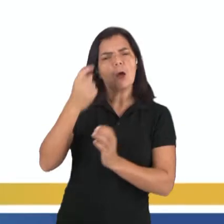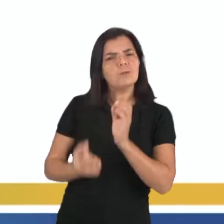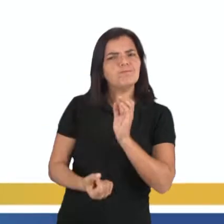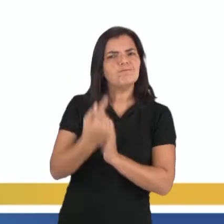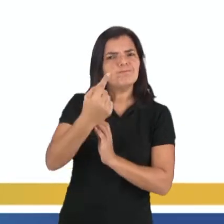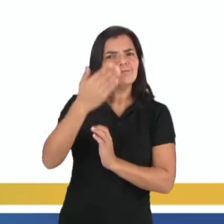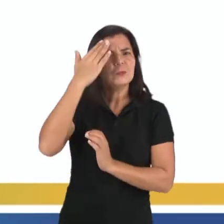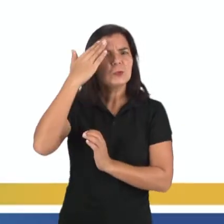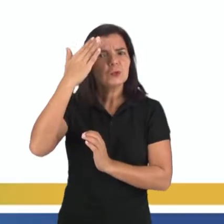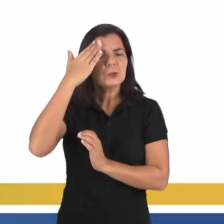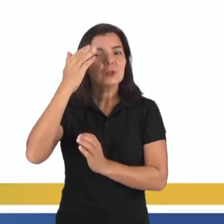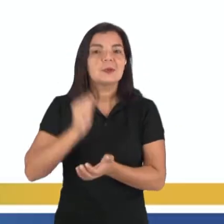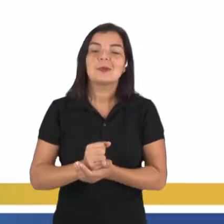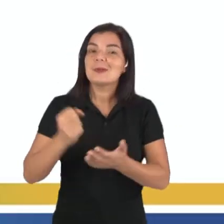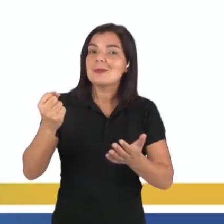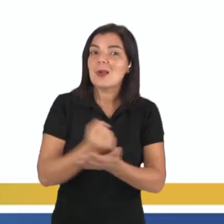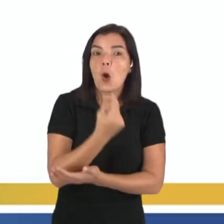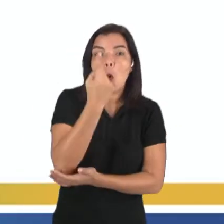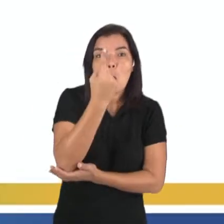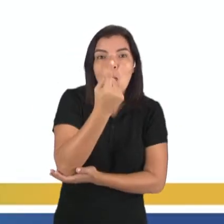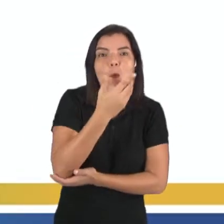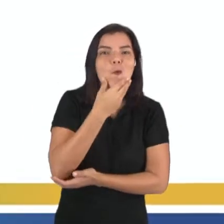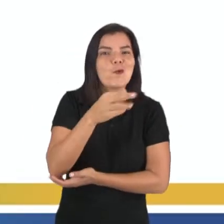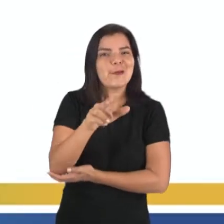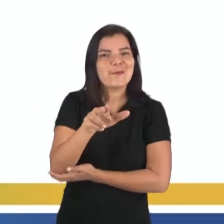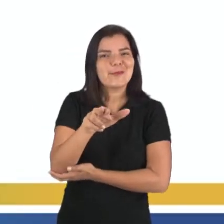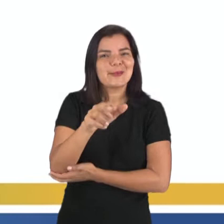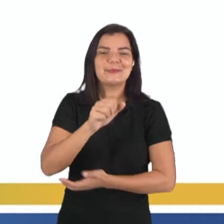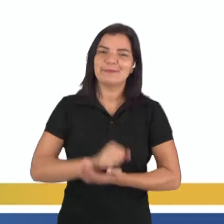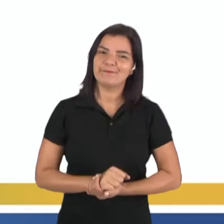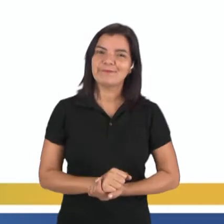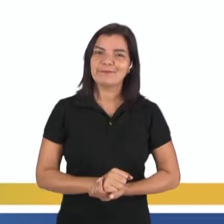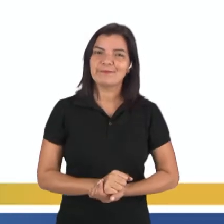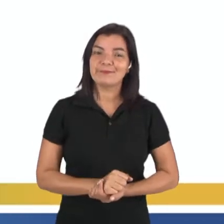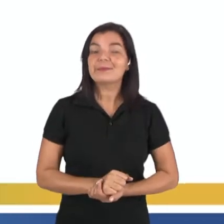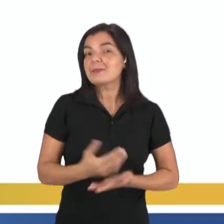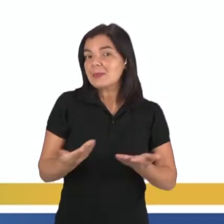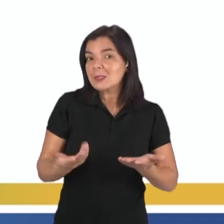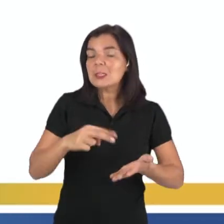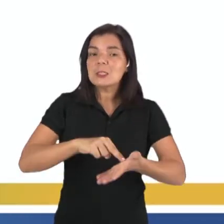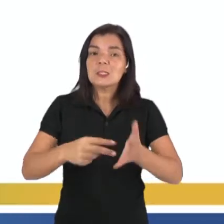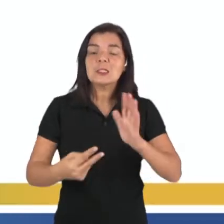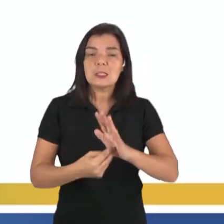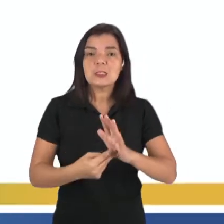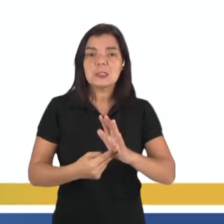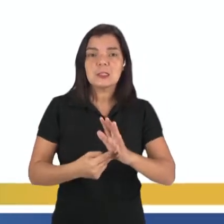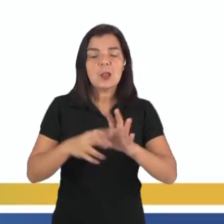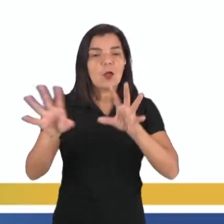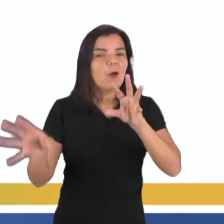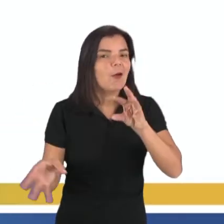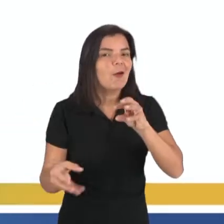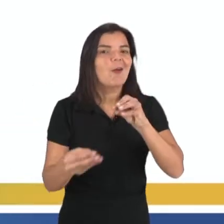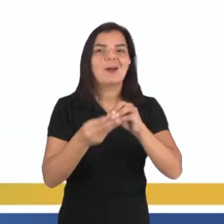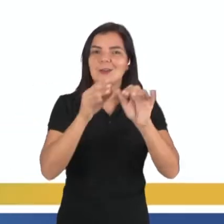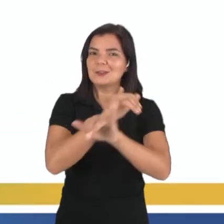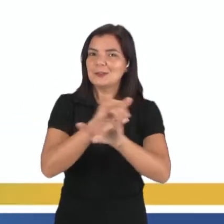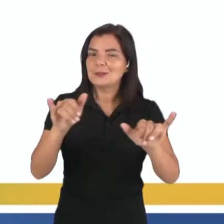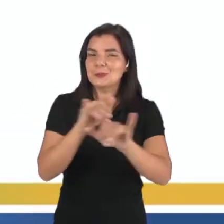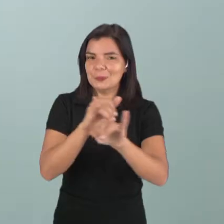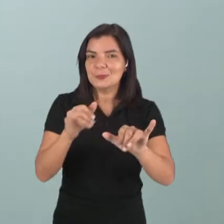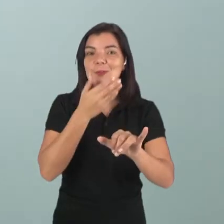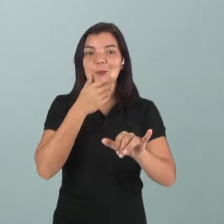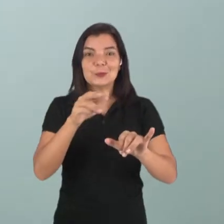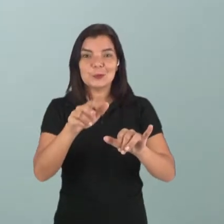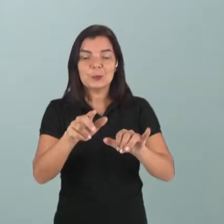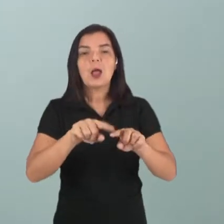identifiquei na interpretação? Cara, ele só tem um irmão. Ele só tem um irmão. E aí ele acrescentou uma informação sobre esse